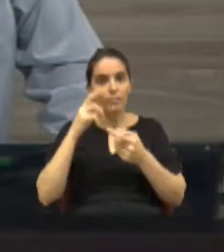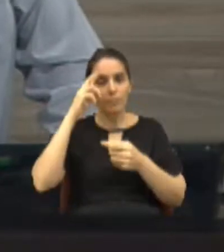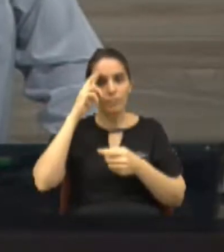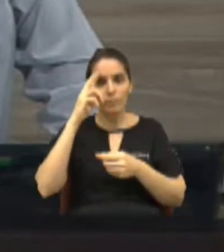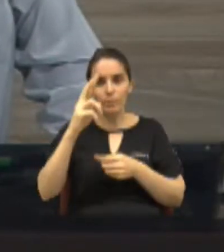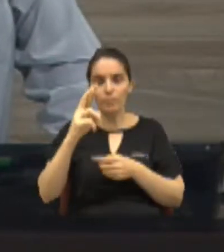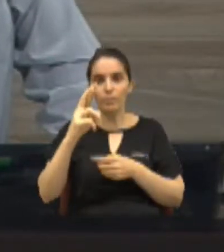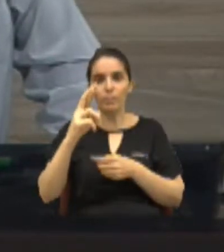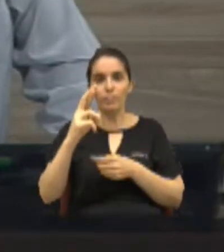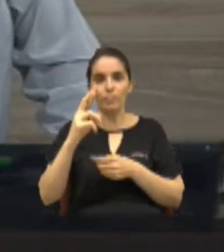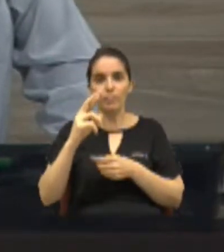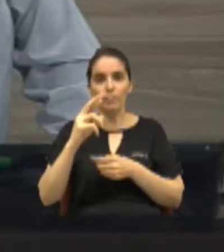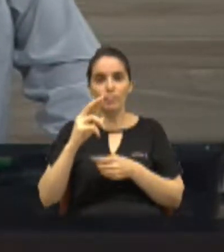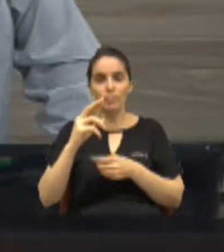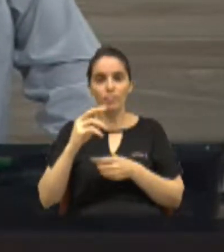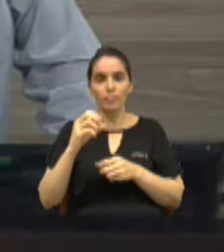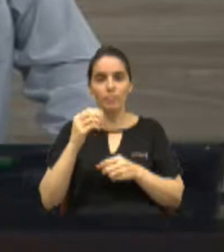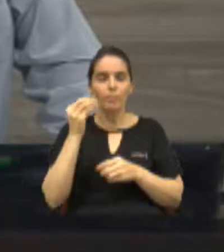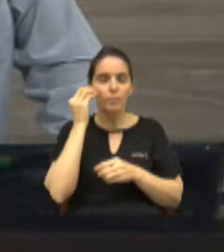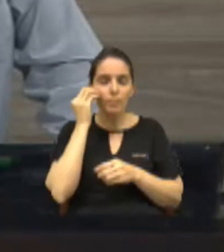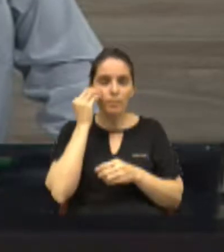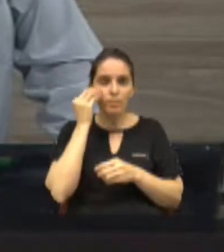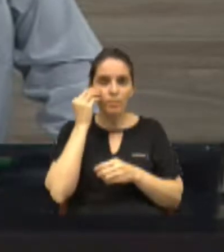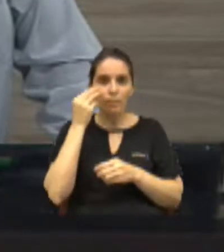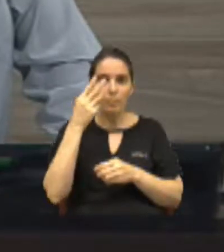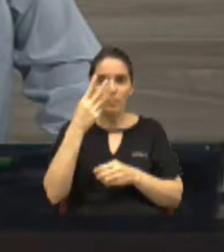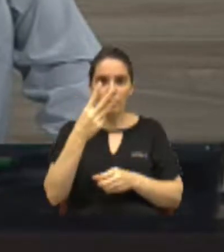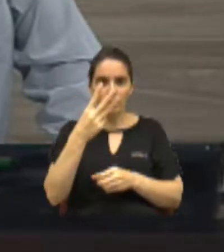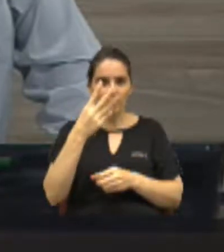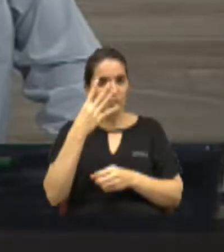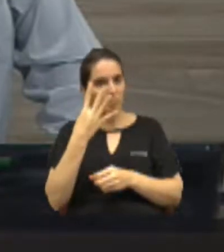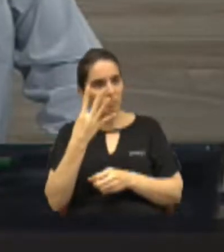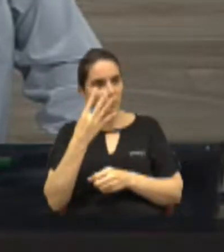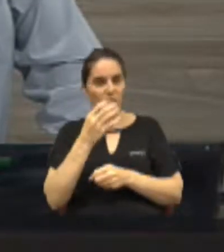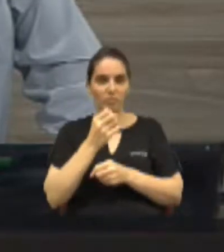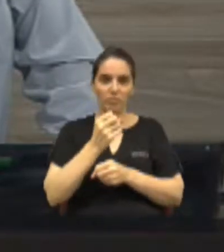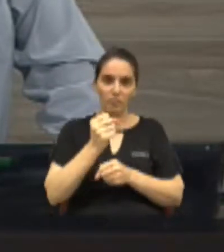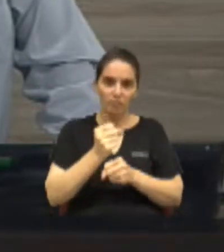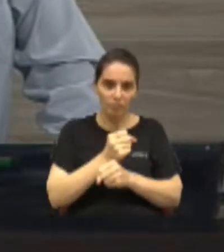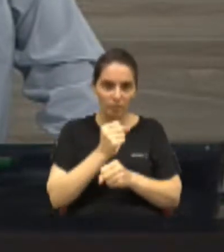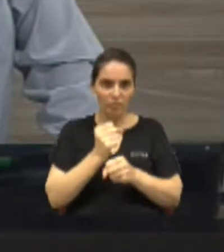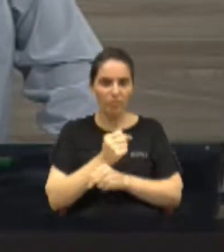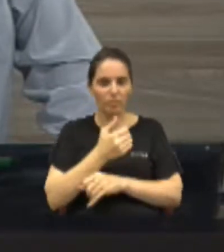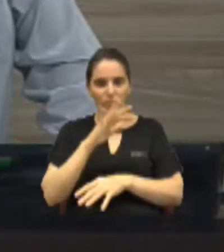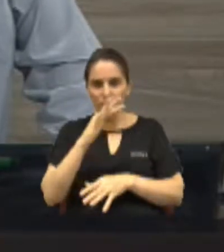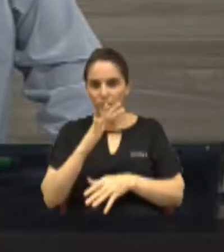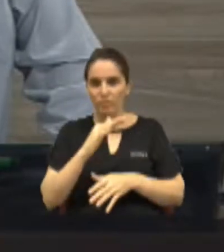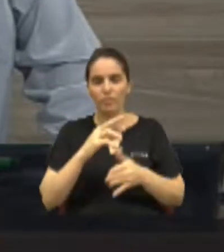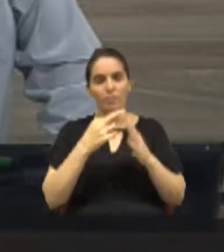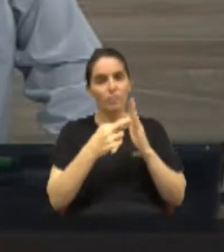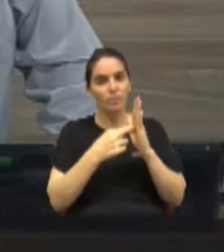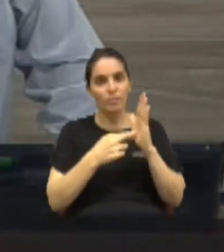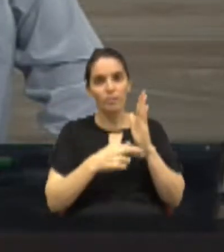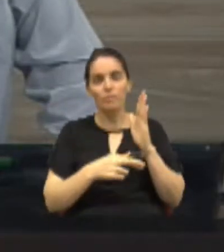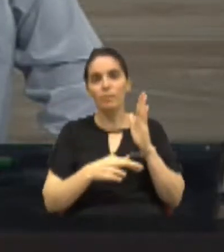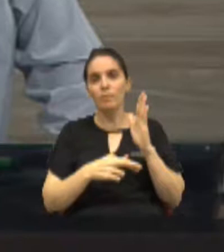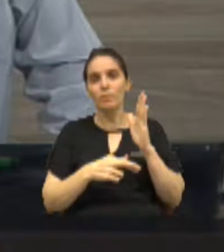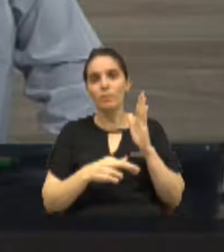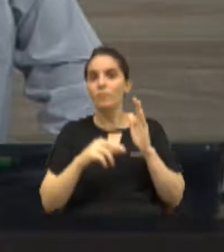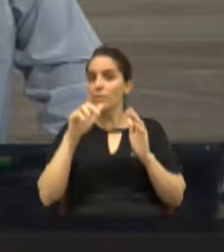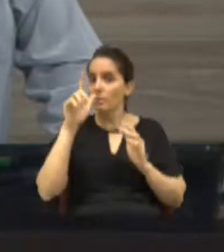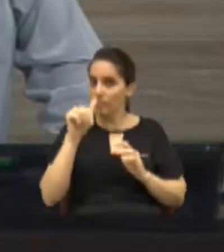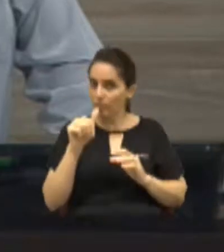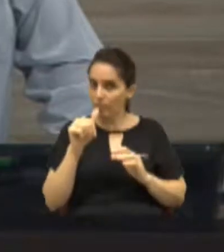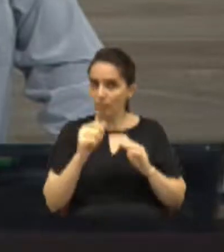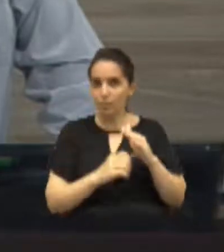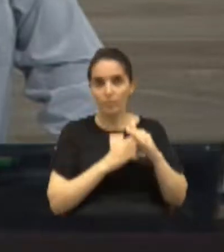dela ficou, acho que uns 3, 4 anos tentando regularizar aquela estrada de servidão e não conseguiu. Ele